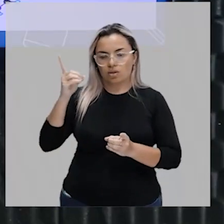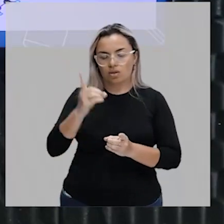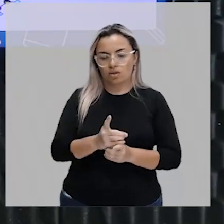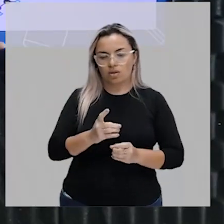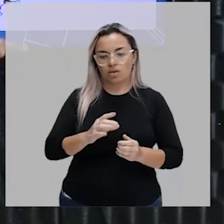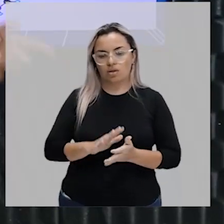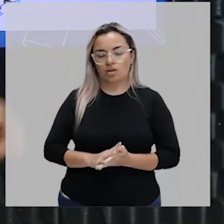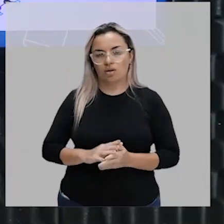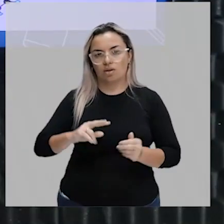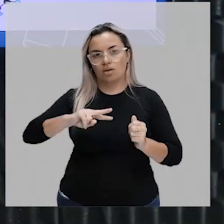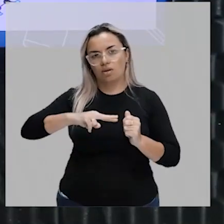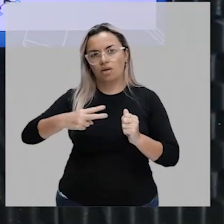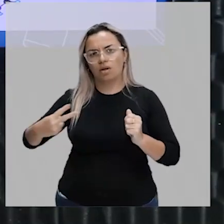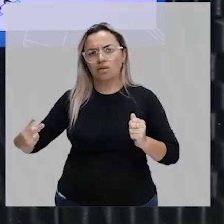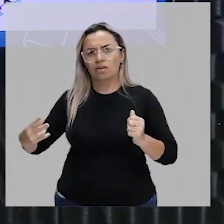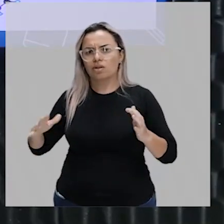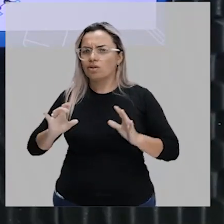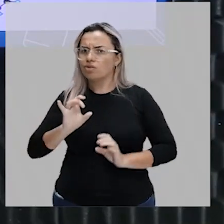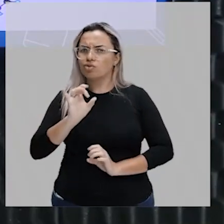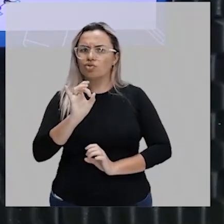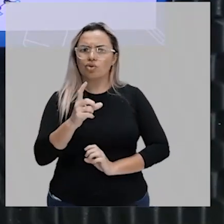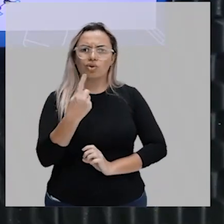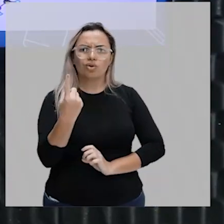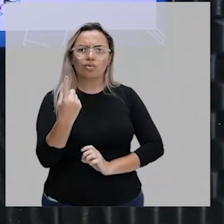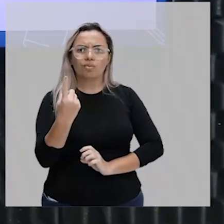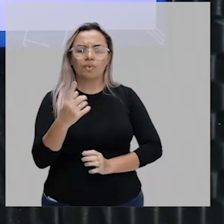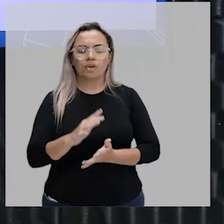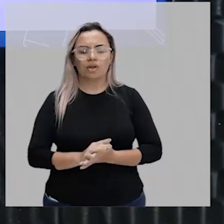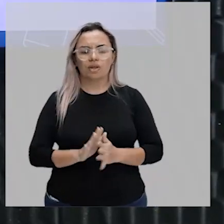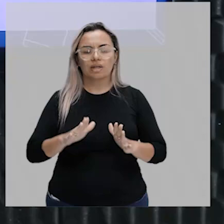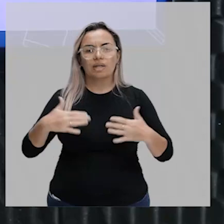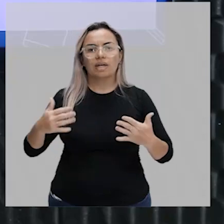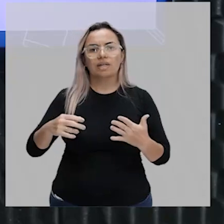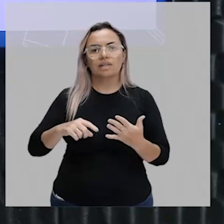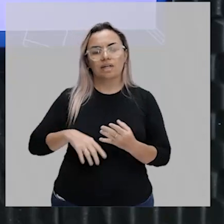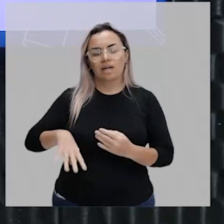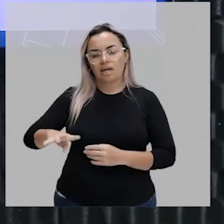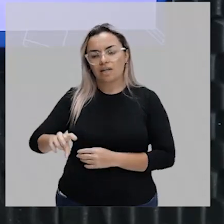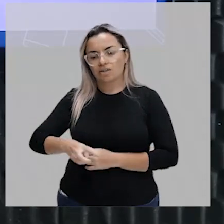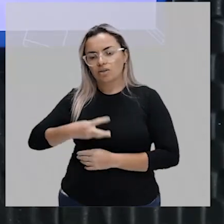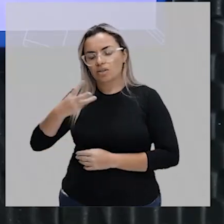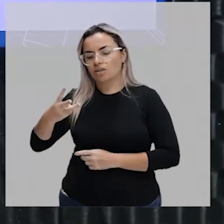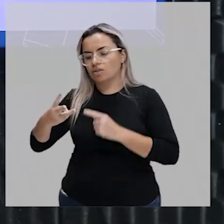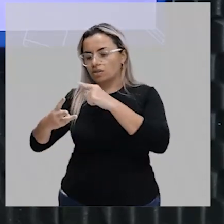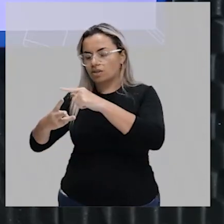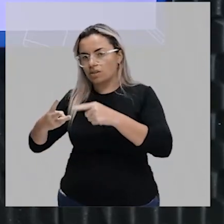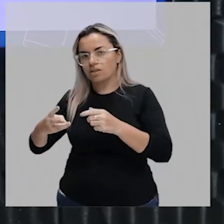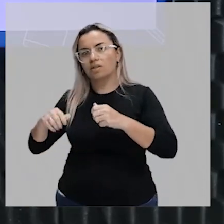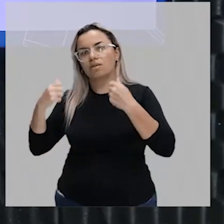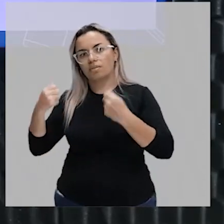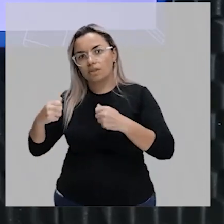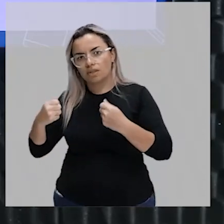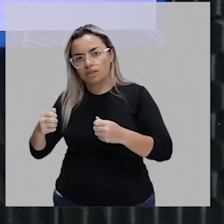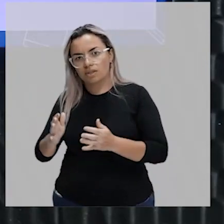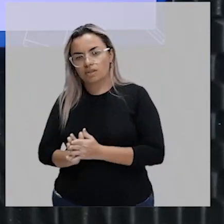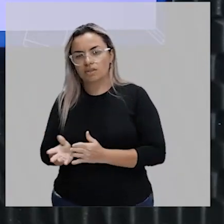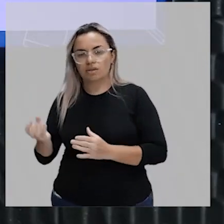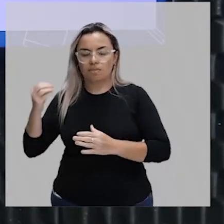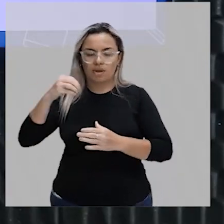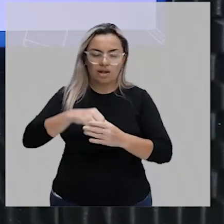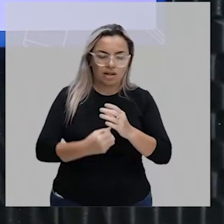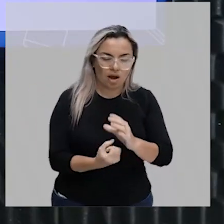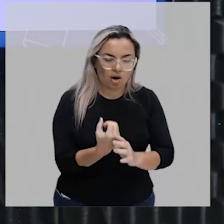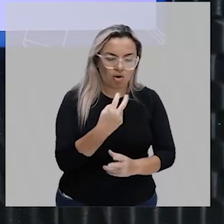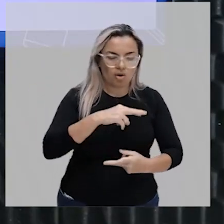Adenina. E as outras? Não é suficiente para formar um material genético, tá?